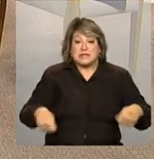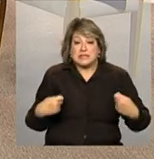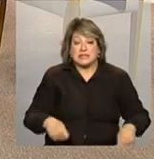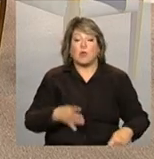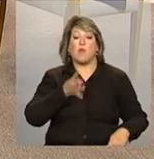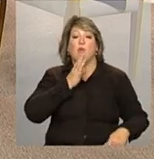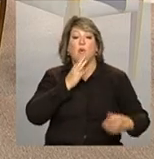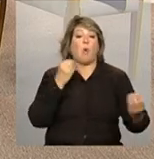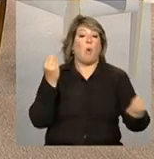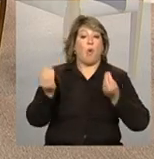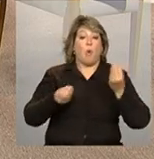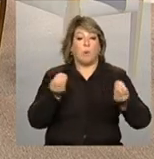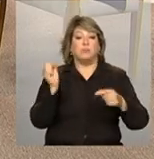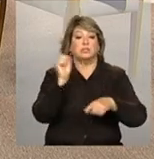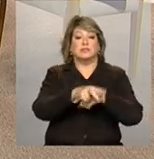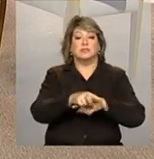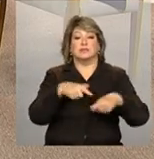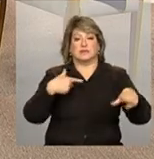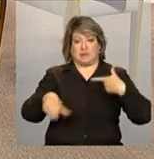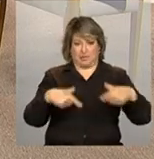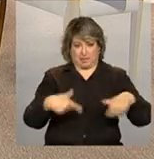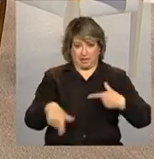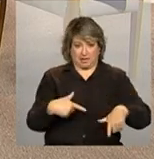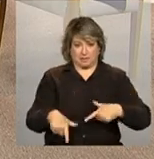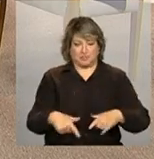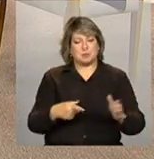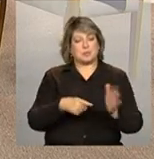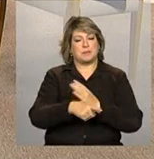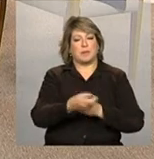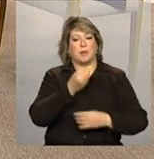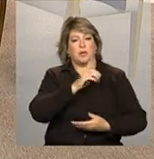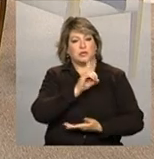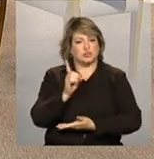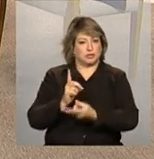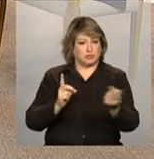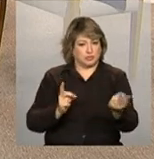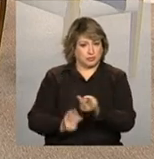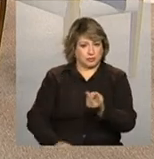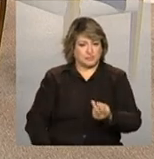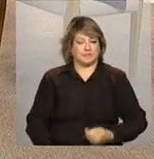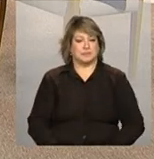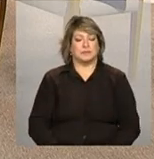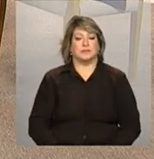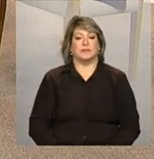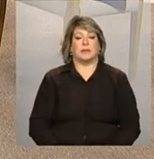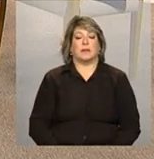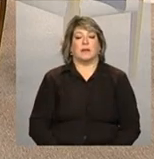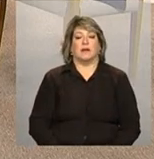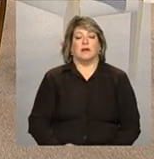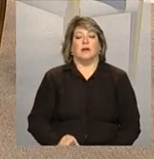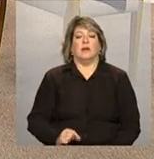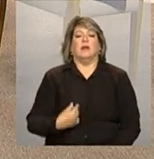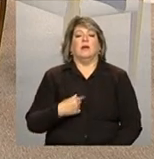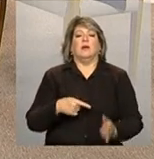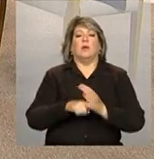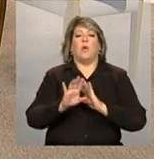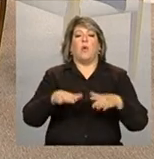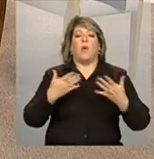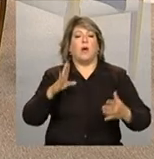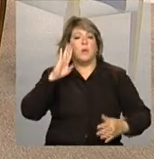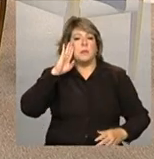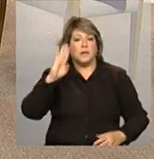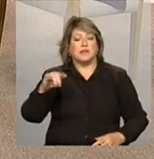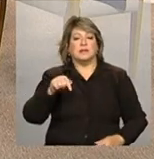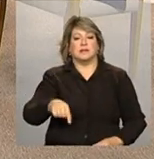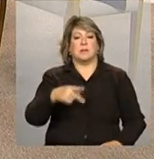o mercado de trabalho. Ilíria, bom dia para você também, seja bem-vinda. Obrigada. Quais são os principais objetivos do